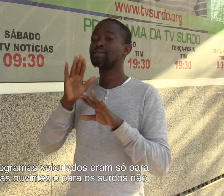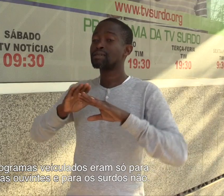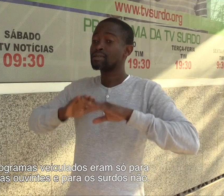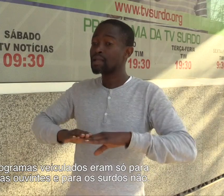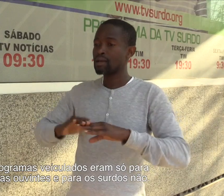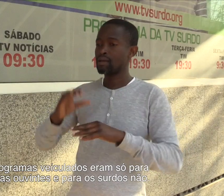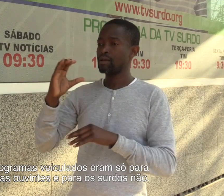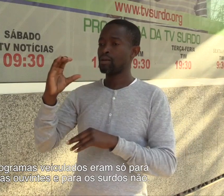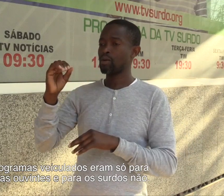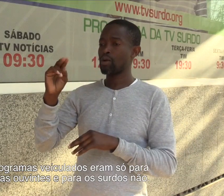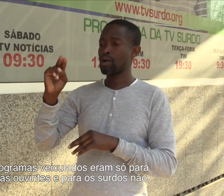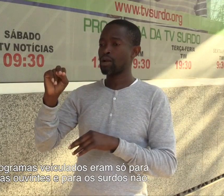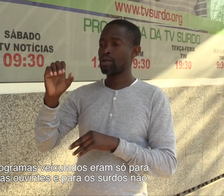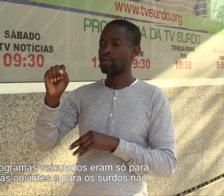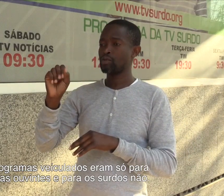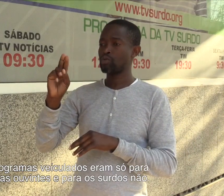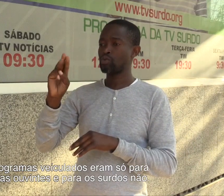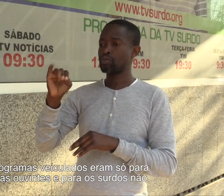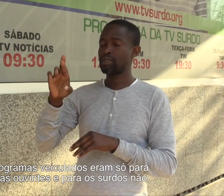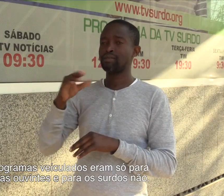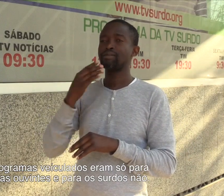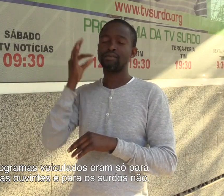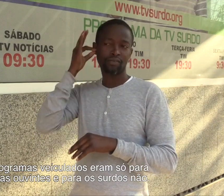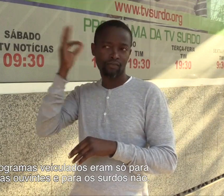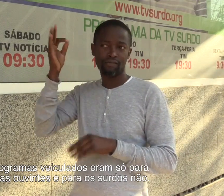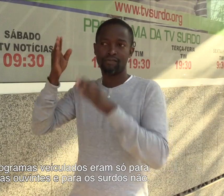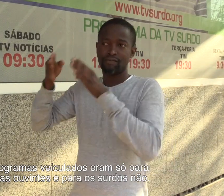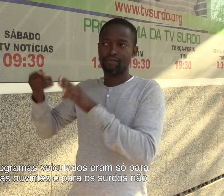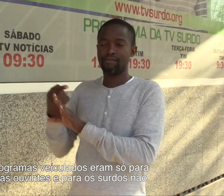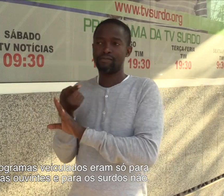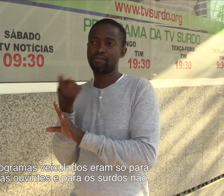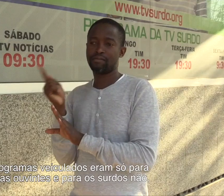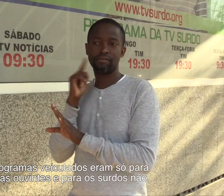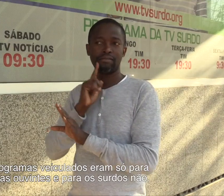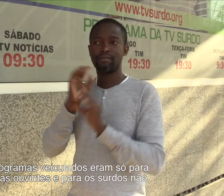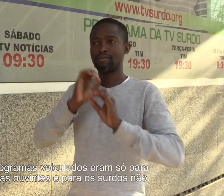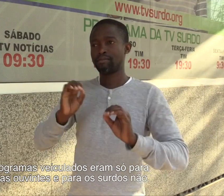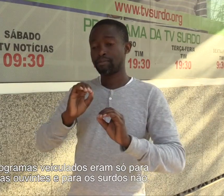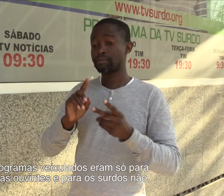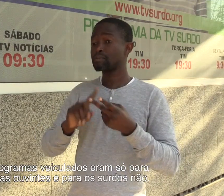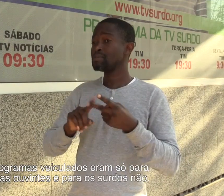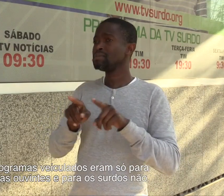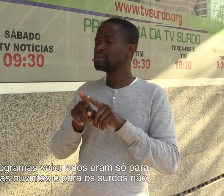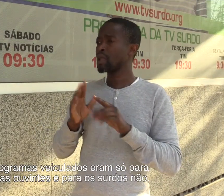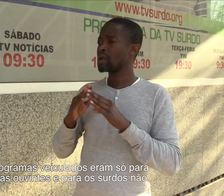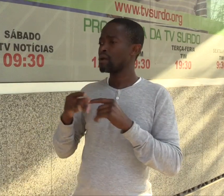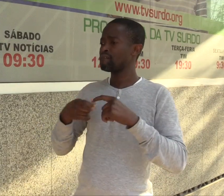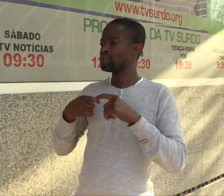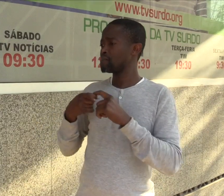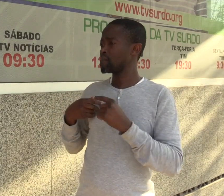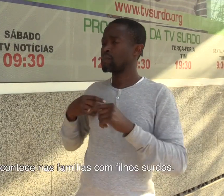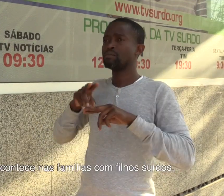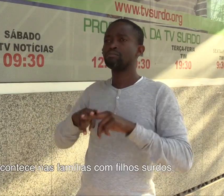os programas que eram transmitidos eram simplesmente consumidos pelas pessoas ouvintes e para os surdos já não.